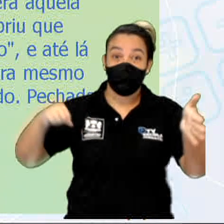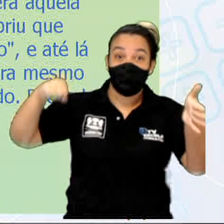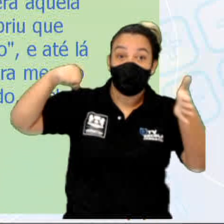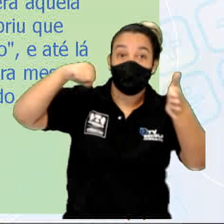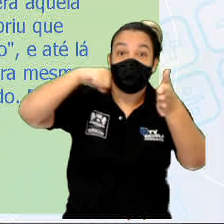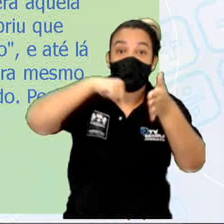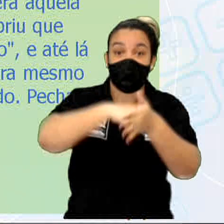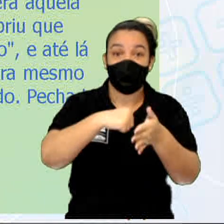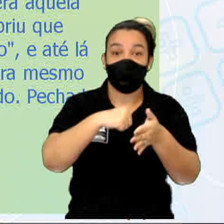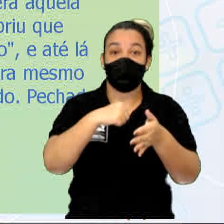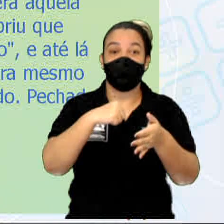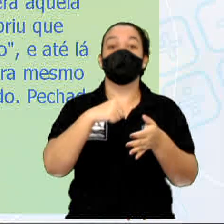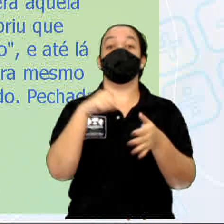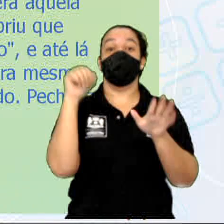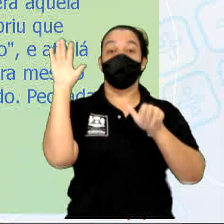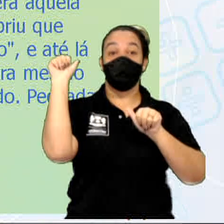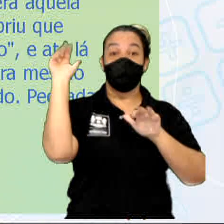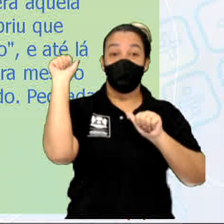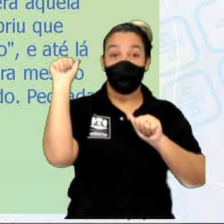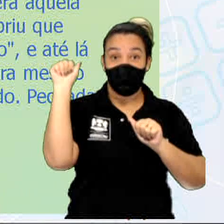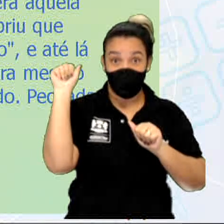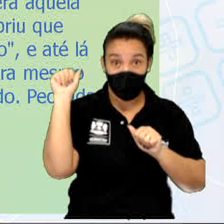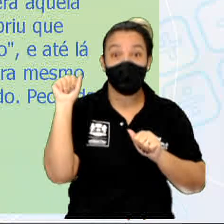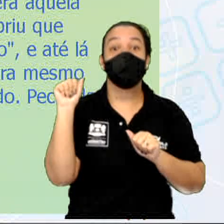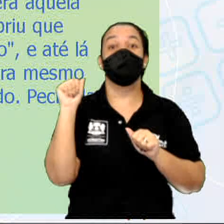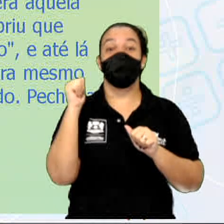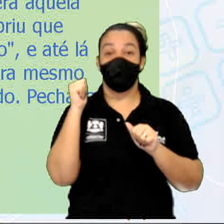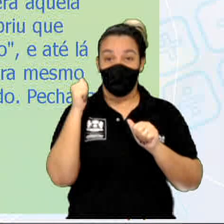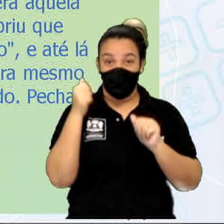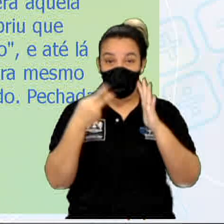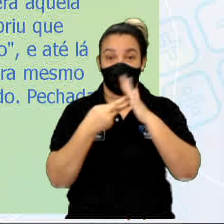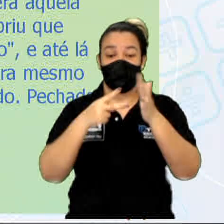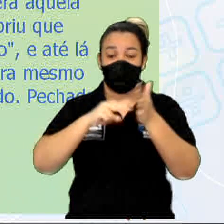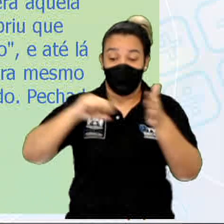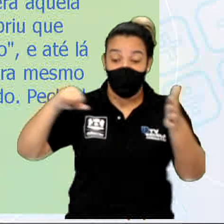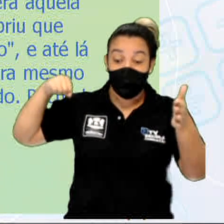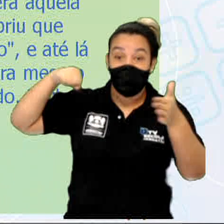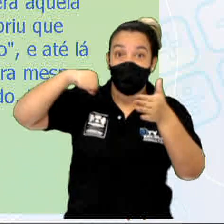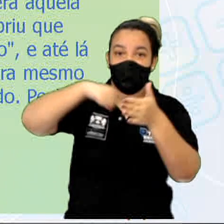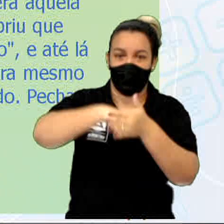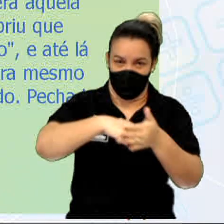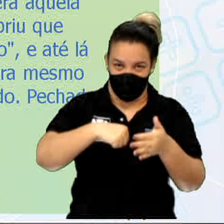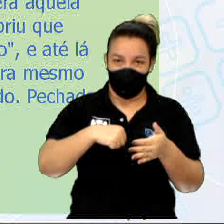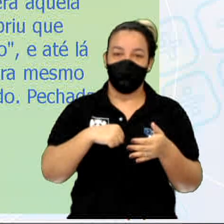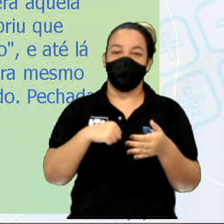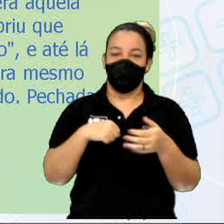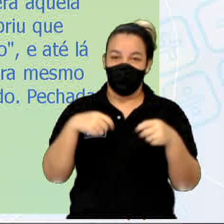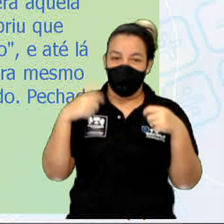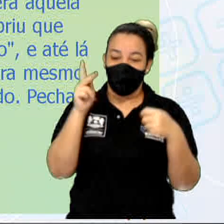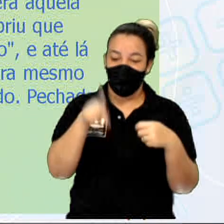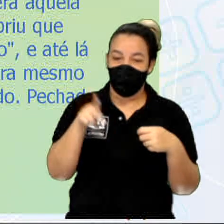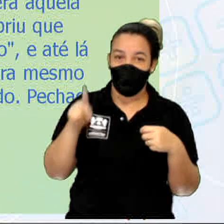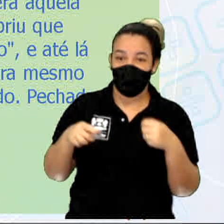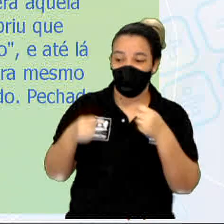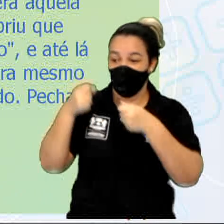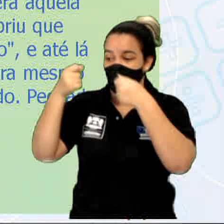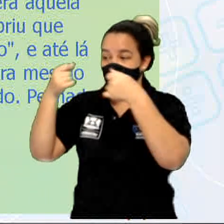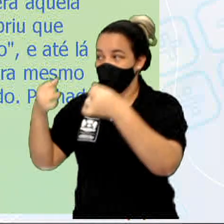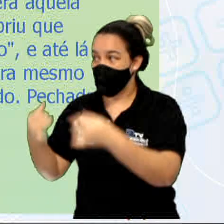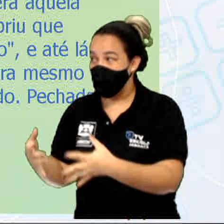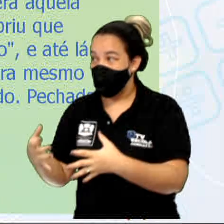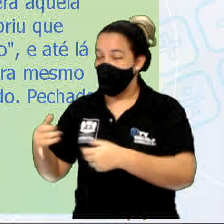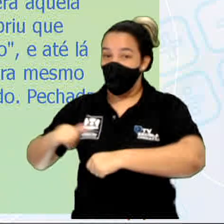com o peito. E até lá teve que se esforçar para convencer o gordo Jorge de que era mesmo brasileiro o que